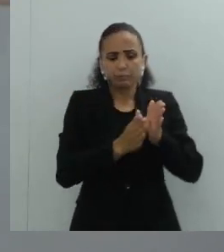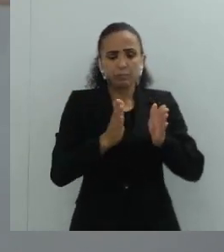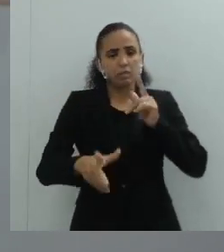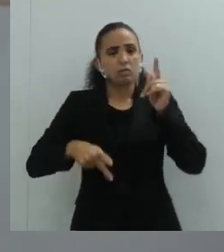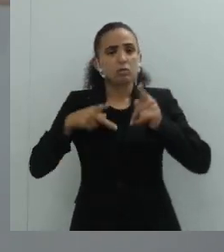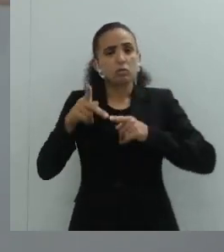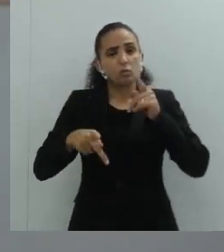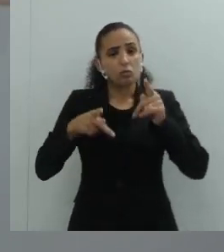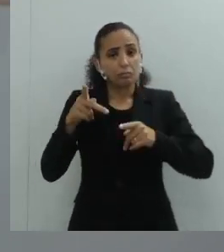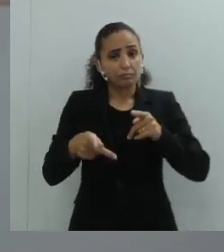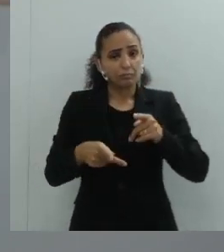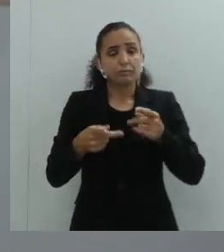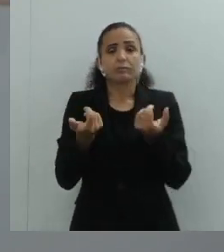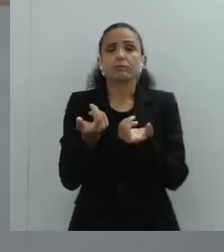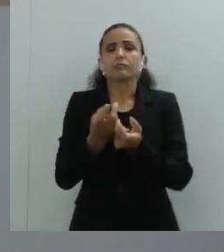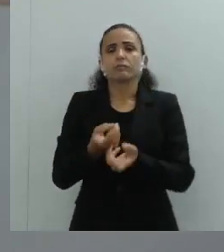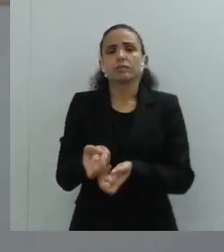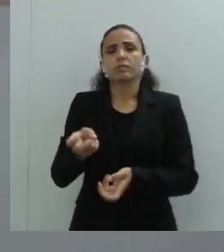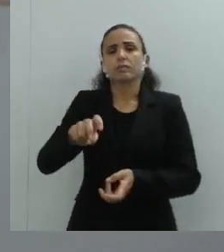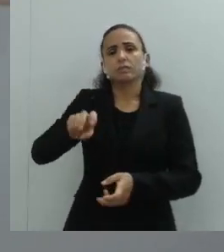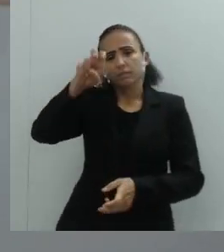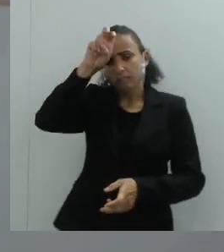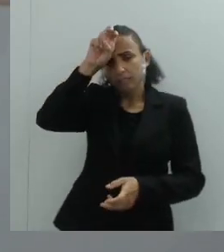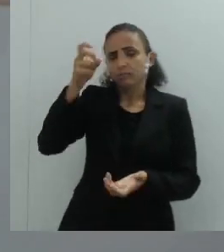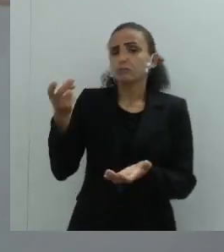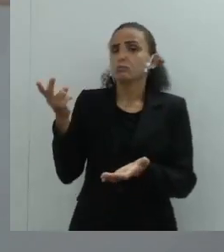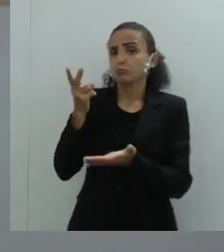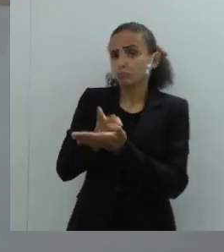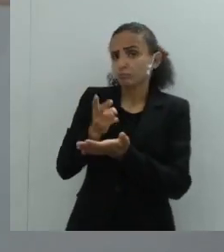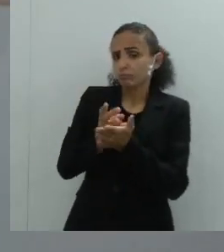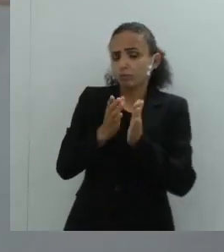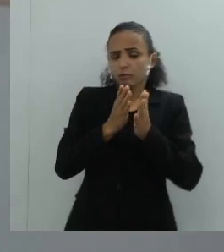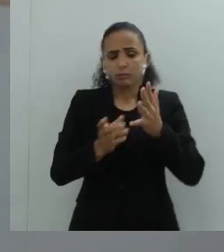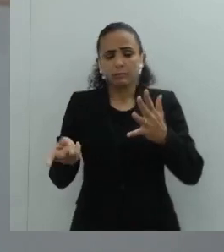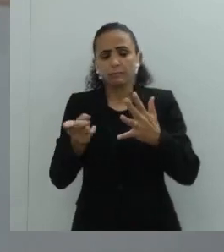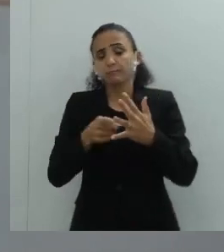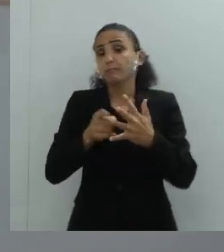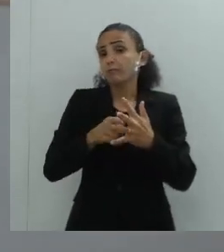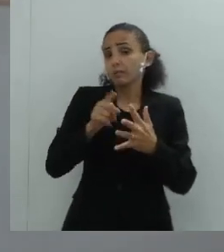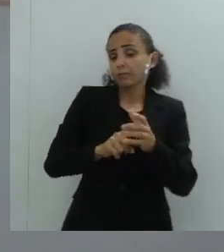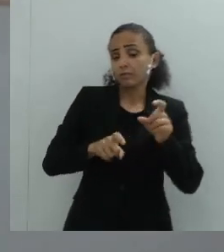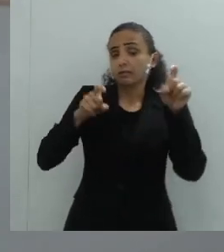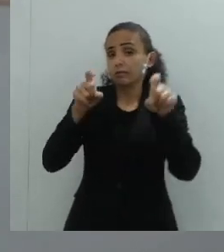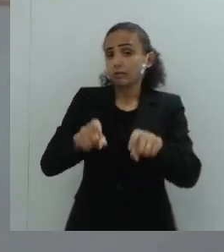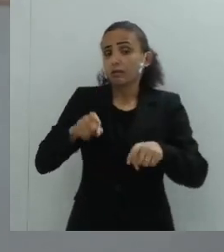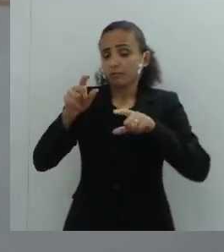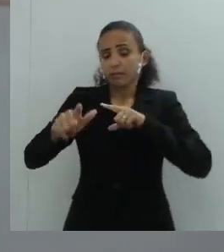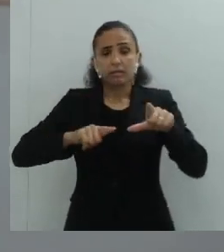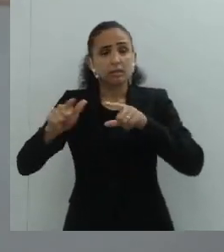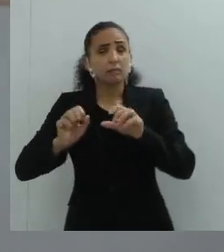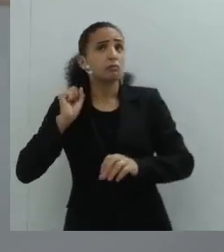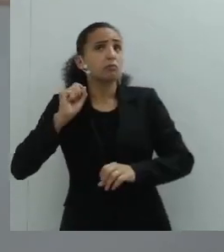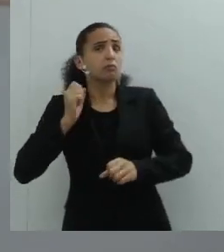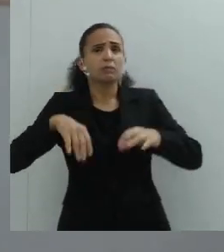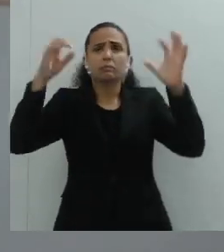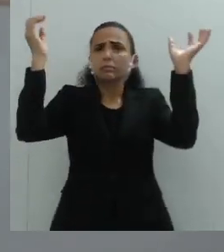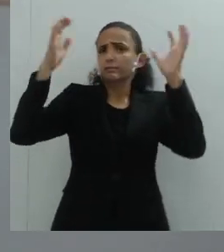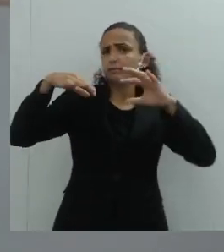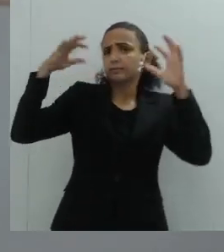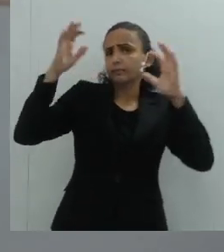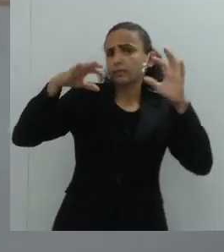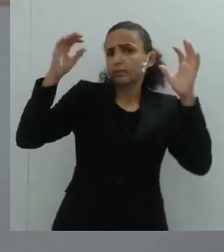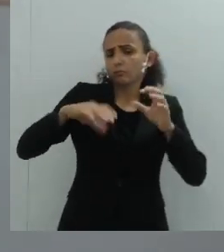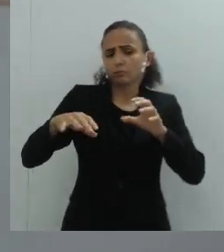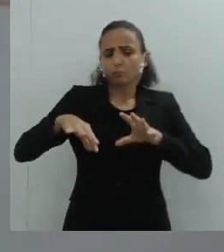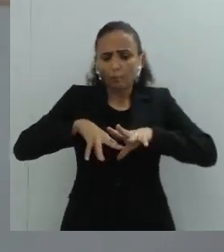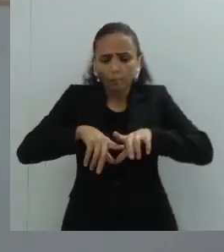os egípcios, precisaram criar calendários para ver a questão agrícola, para saber onde tinha período de chuva, para saber onde era o período